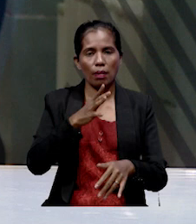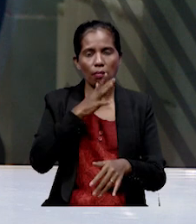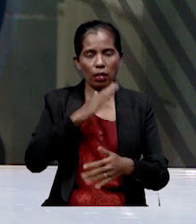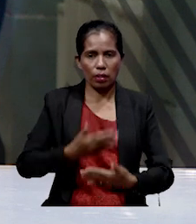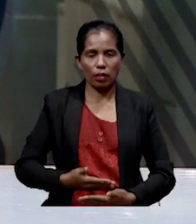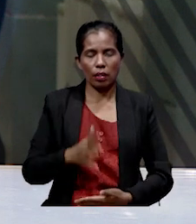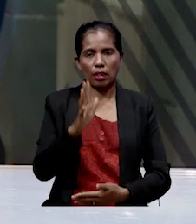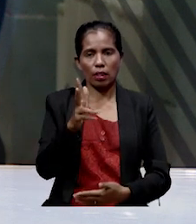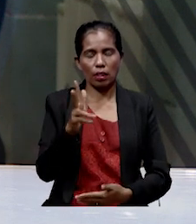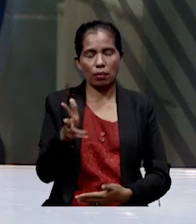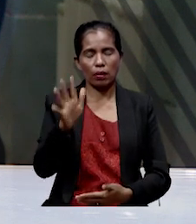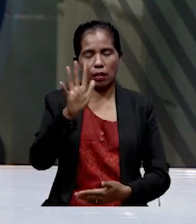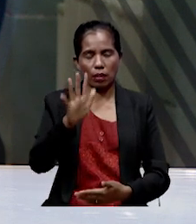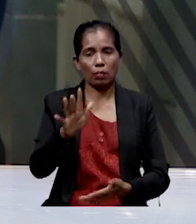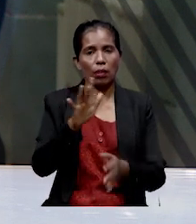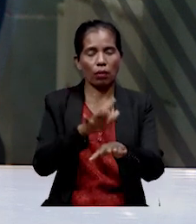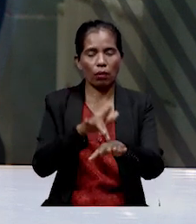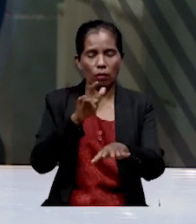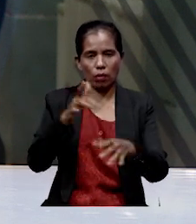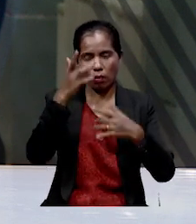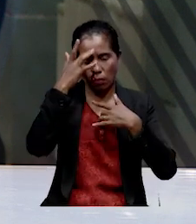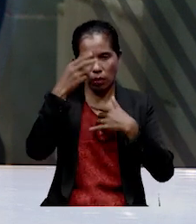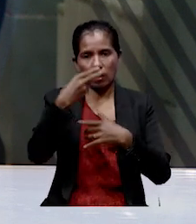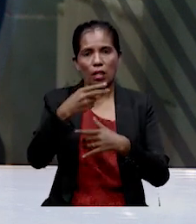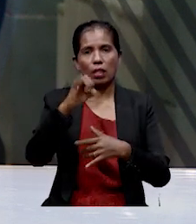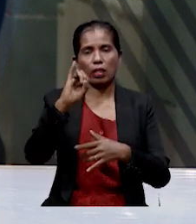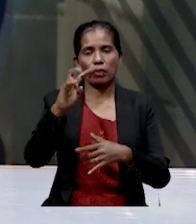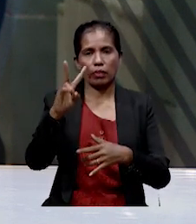nulu resinglima maka fetadu ho virus HIV.